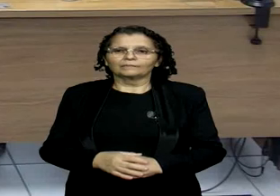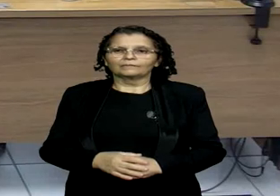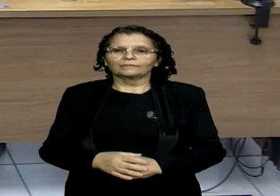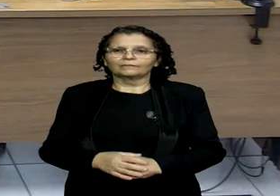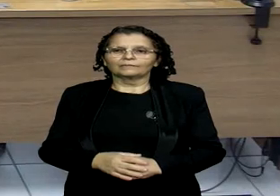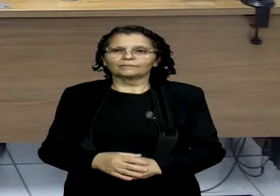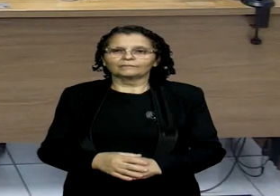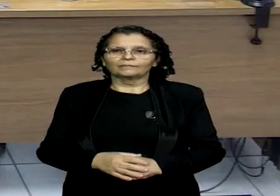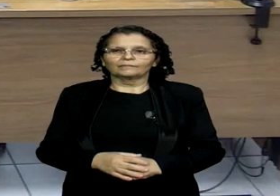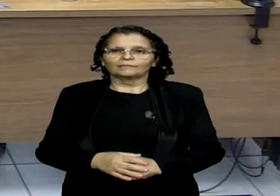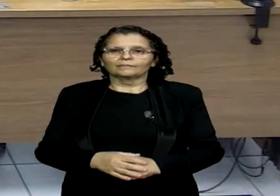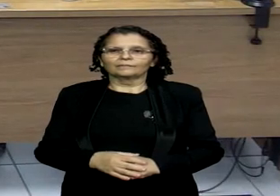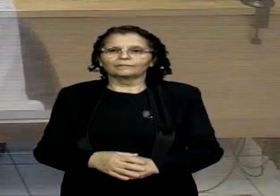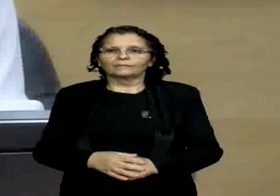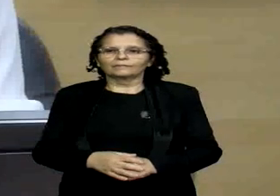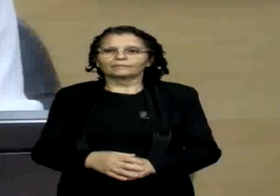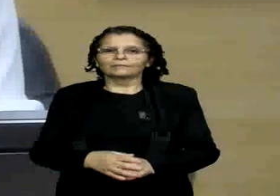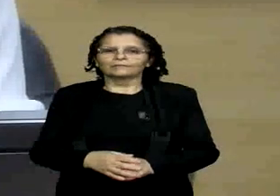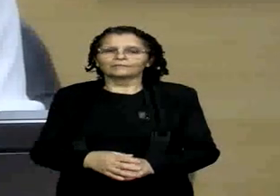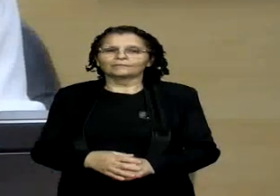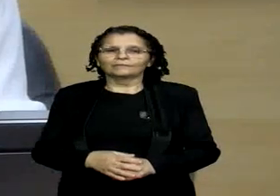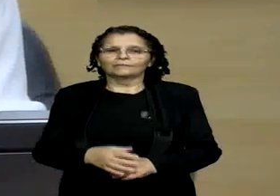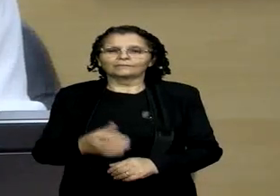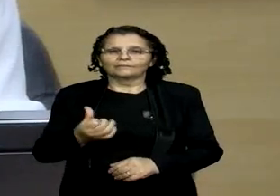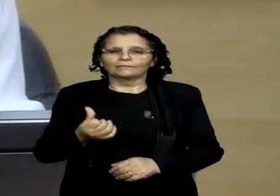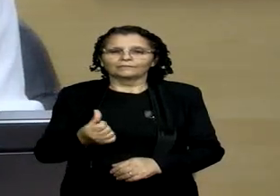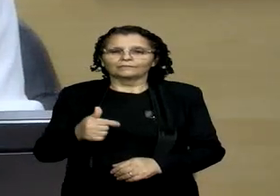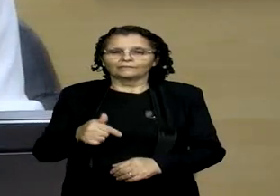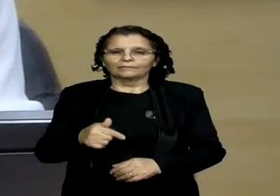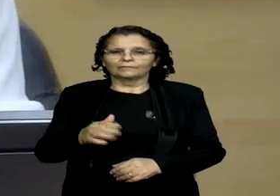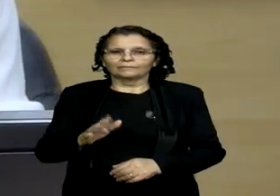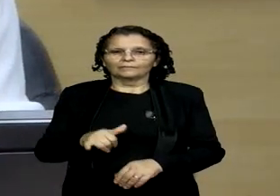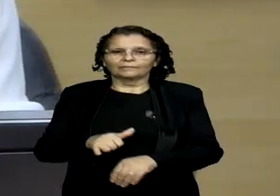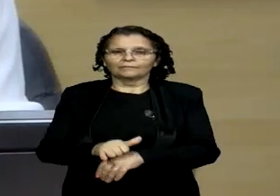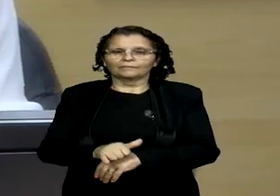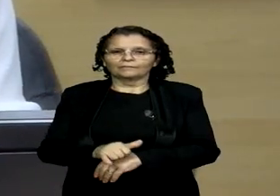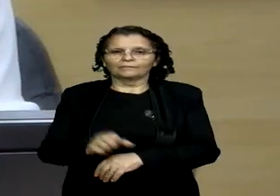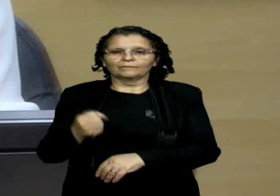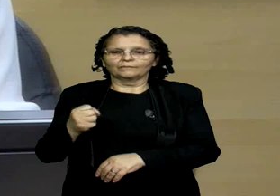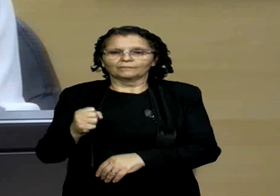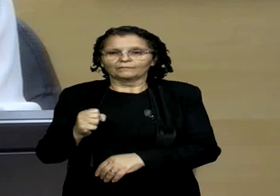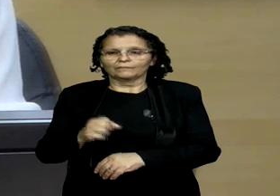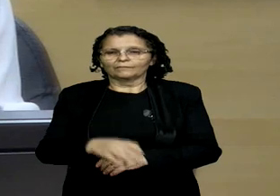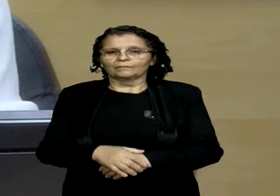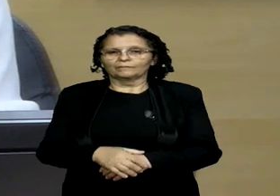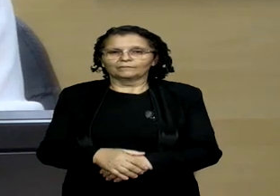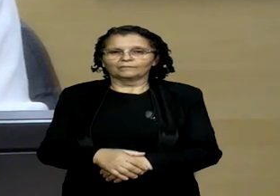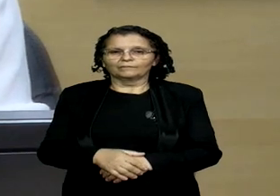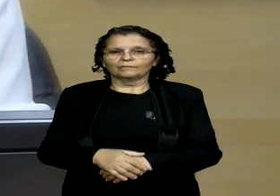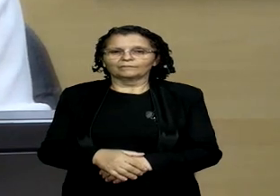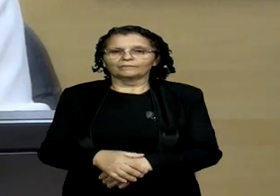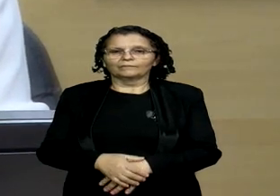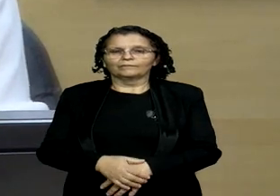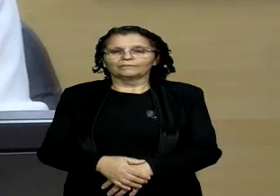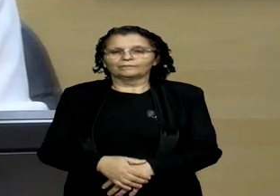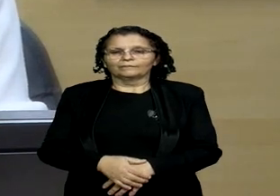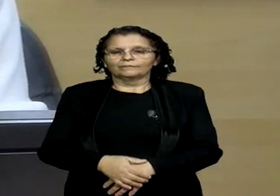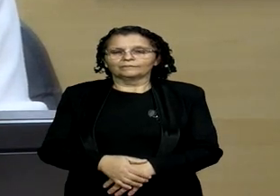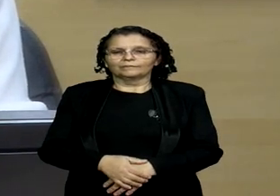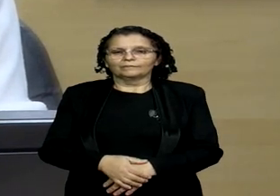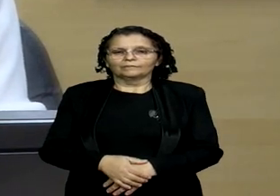Pode? Não, oito. As seis e as sete já deu ausente. Oito.